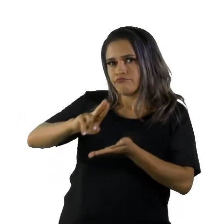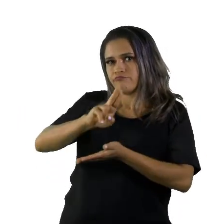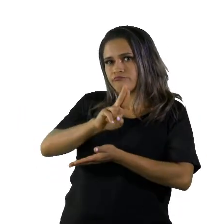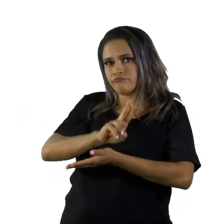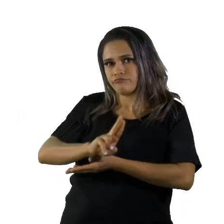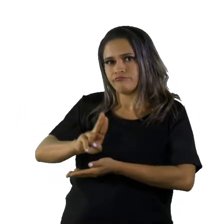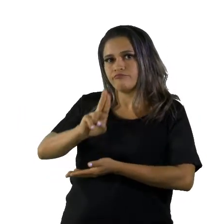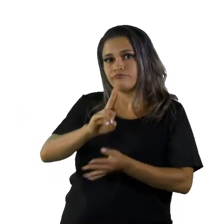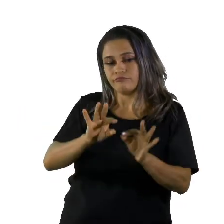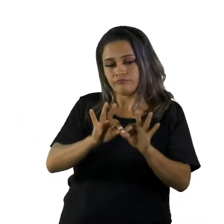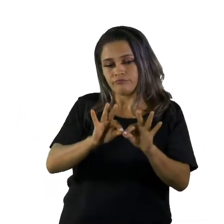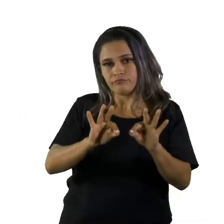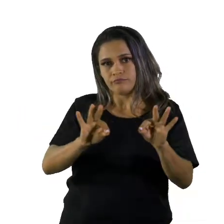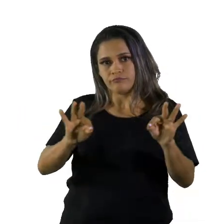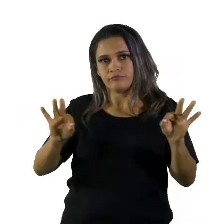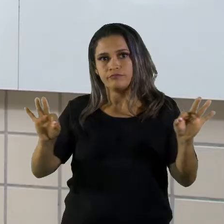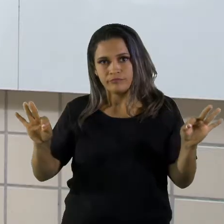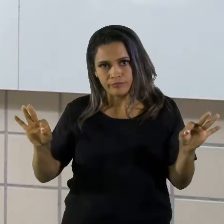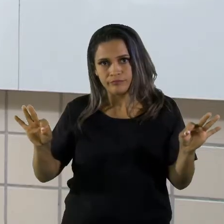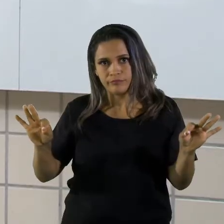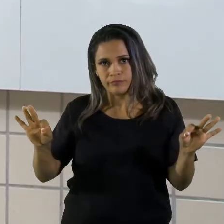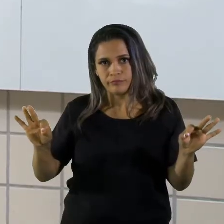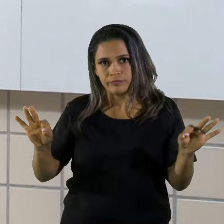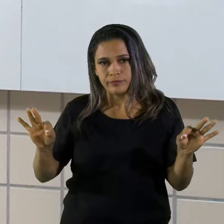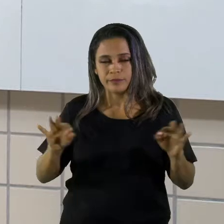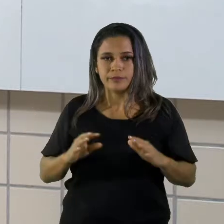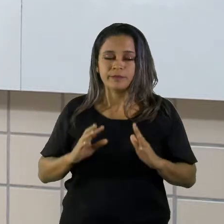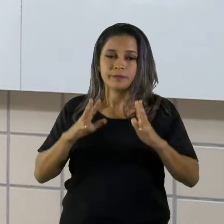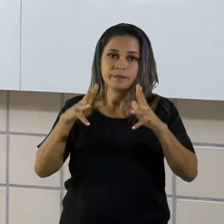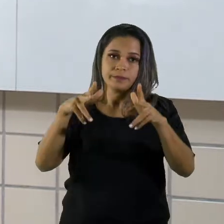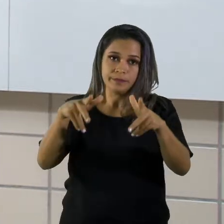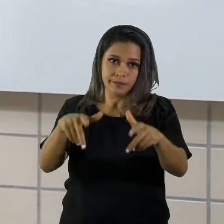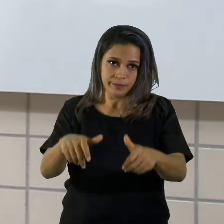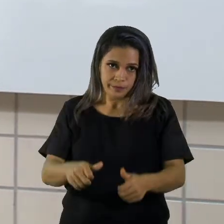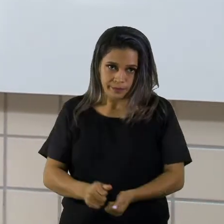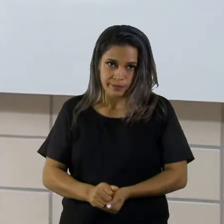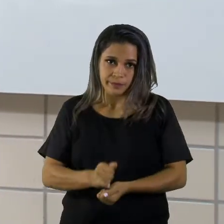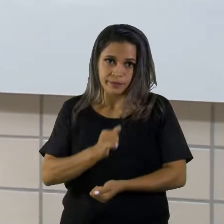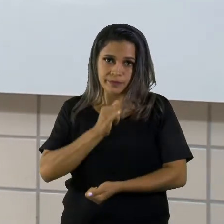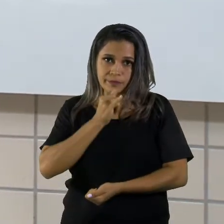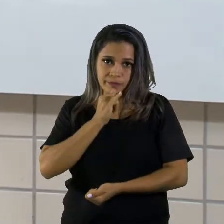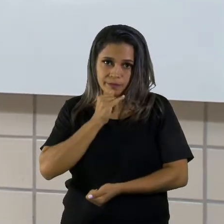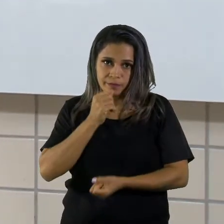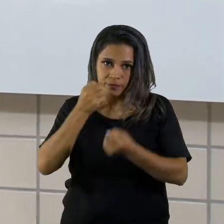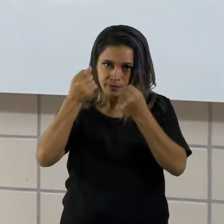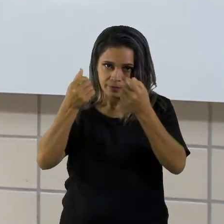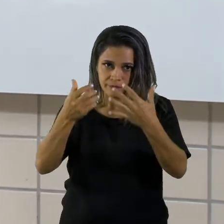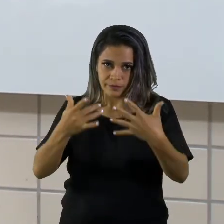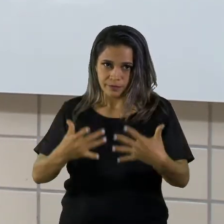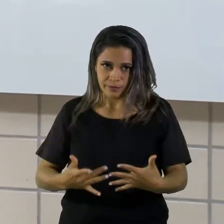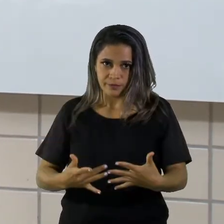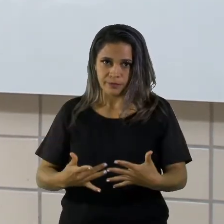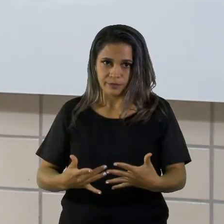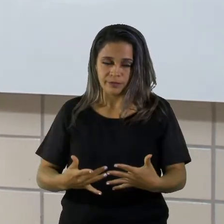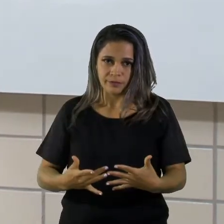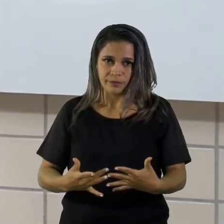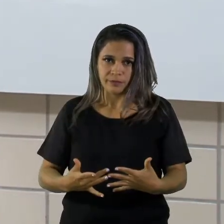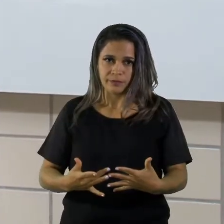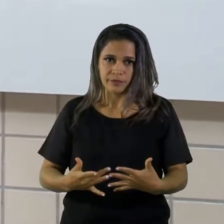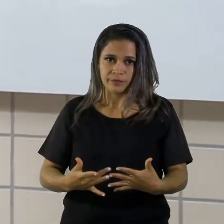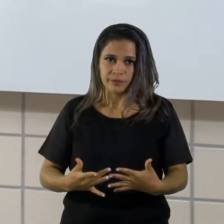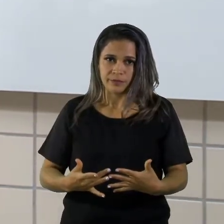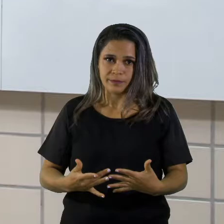utilizado a unidade de medida. Todos esses exemplos que eu dei agora são exemplos